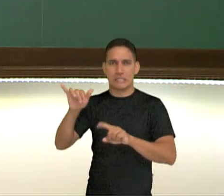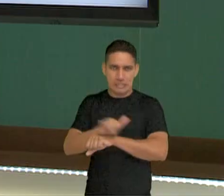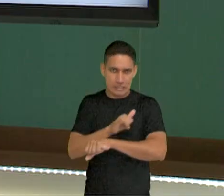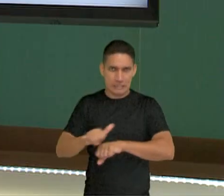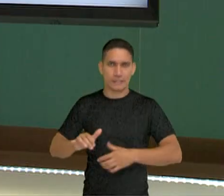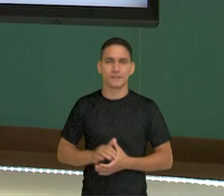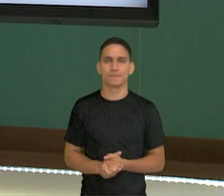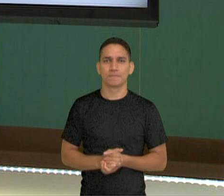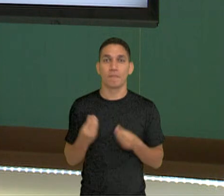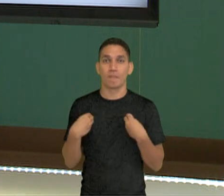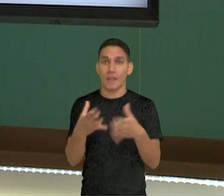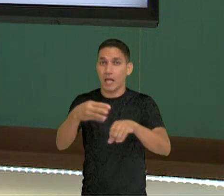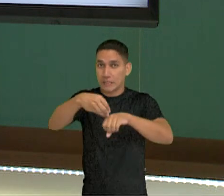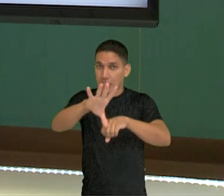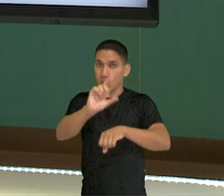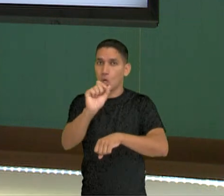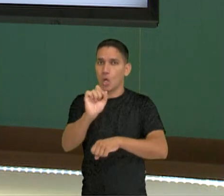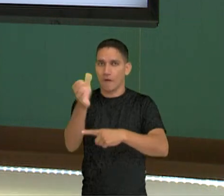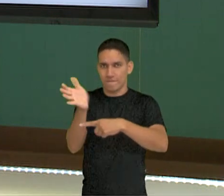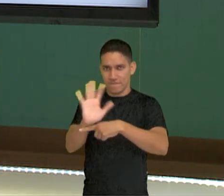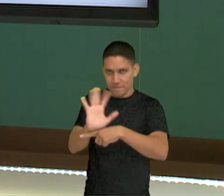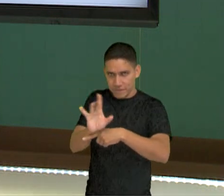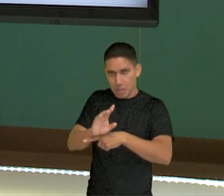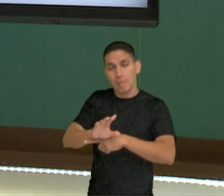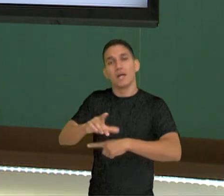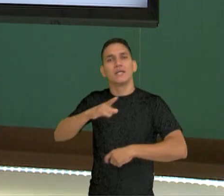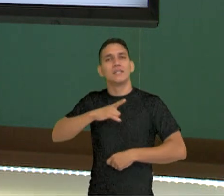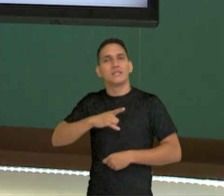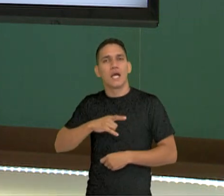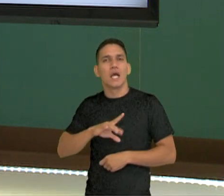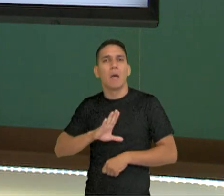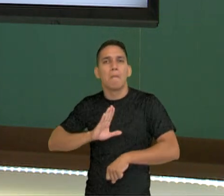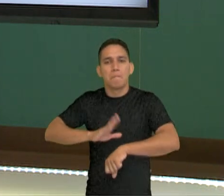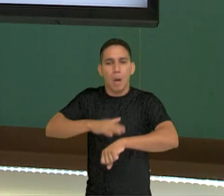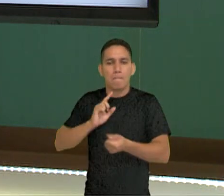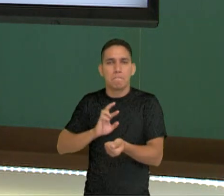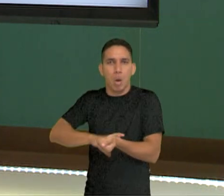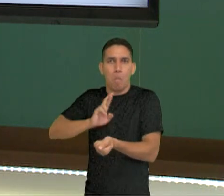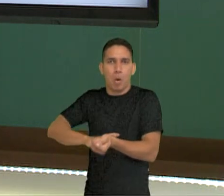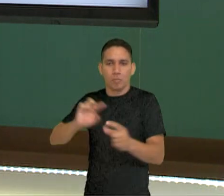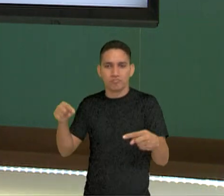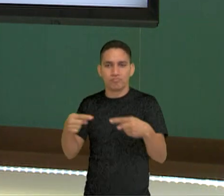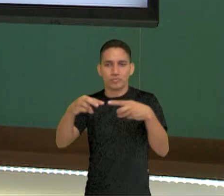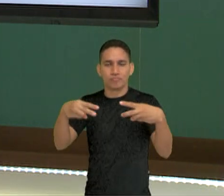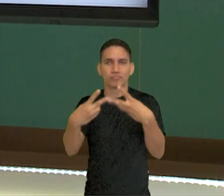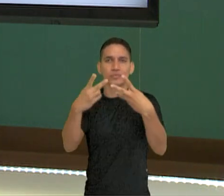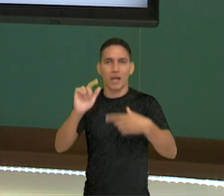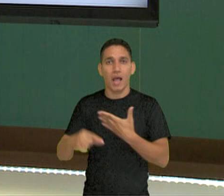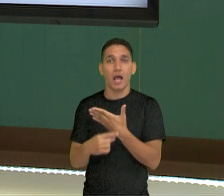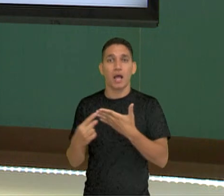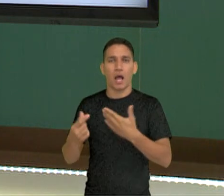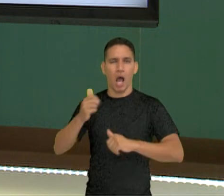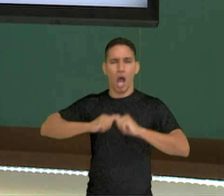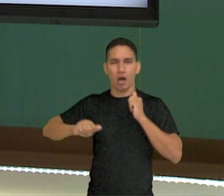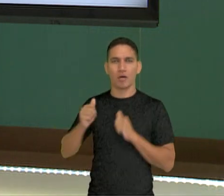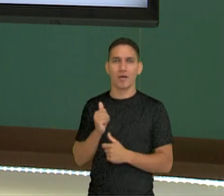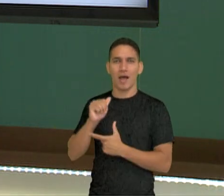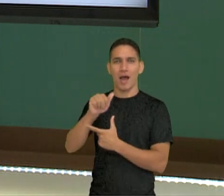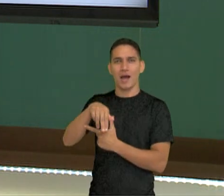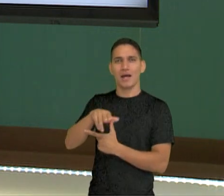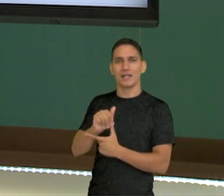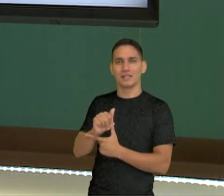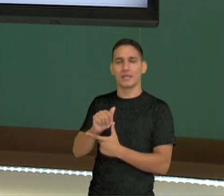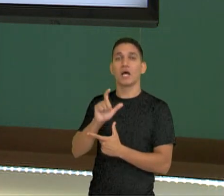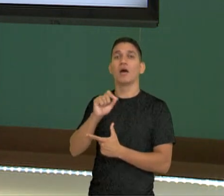eu deixo para você uma dica de um filme na batida perfeita com a Anna Kendrick existe lá no começo do filme